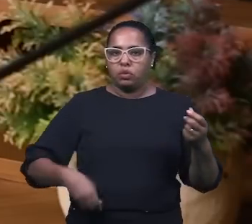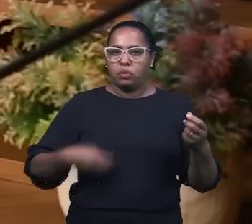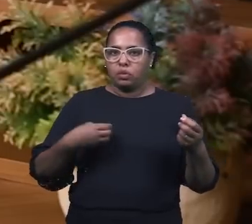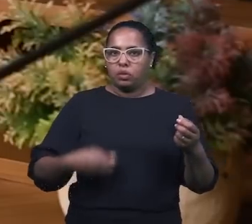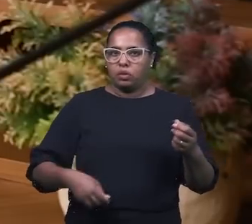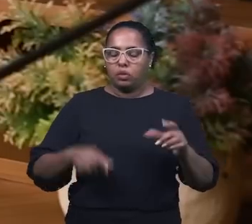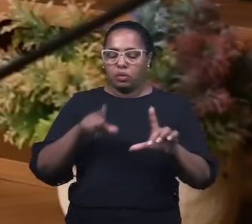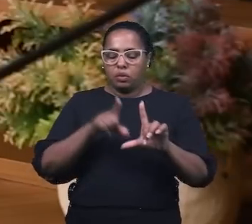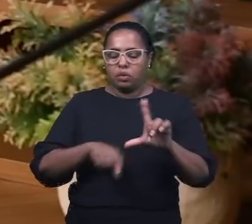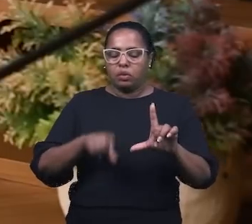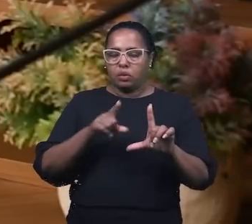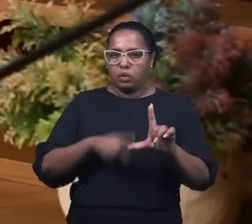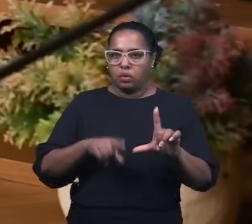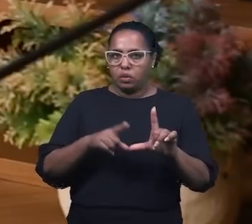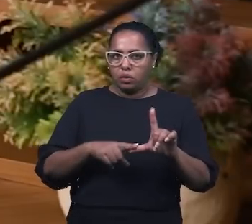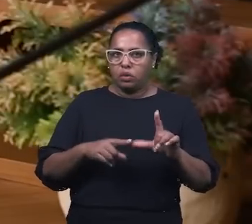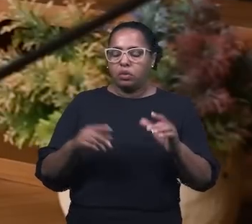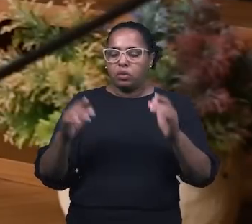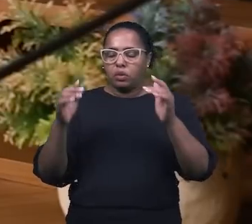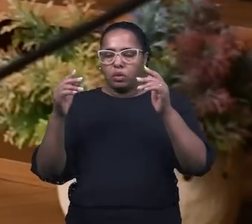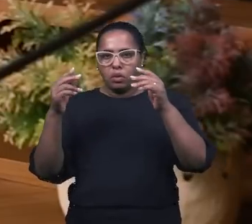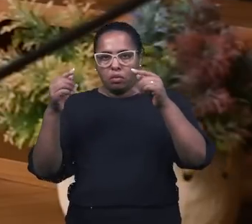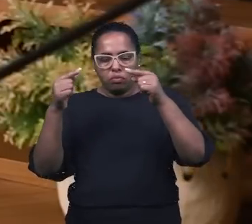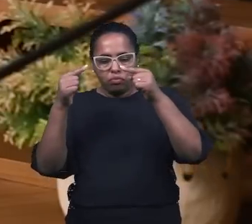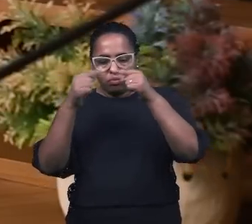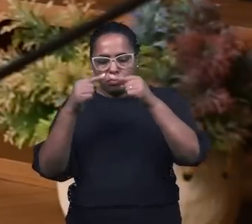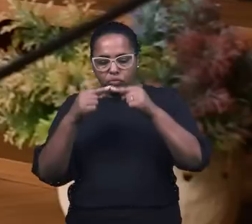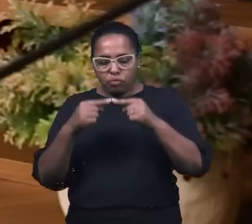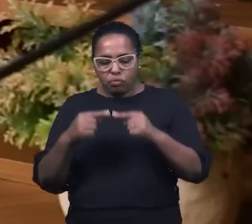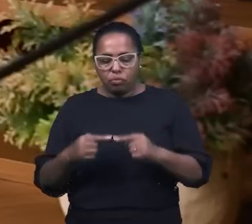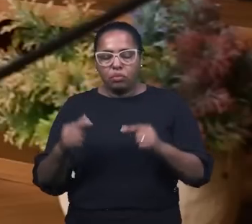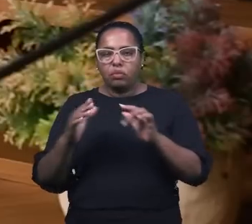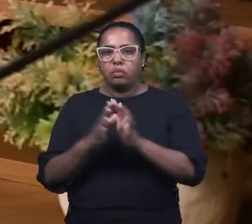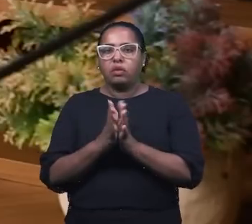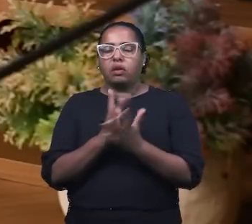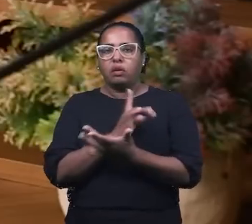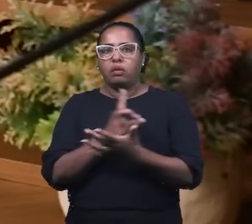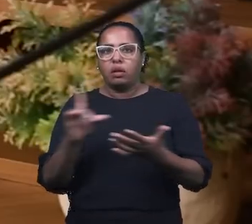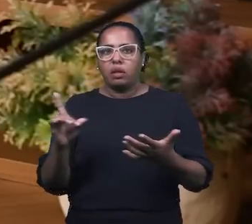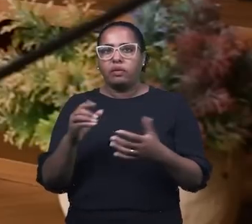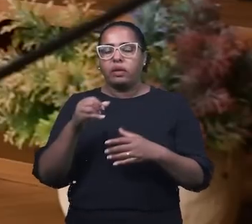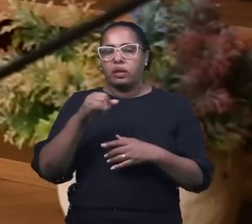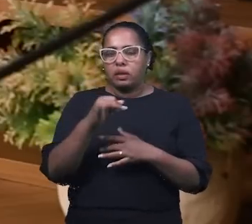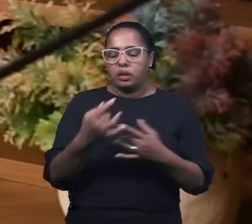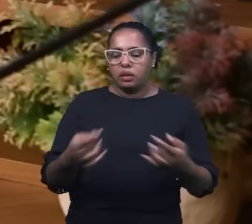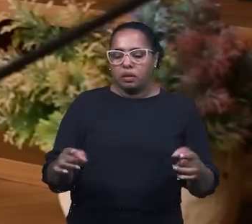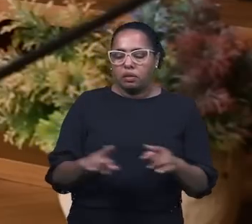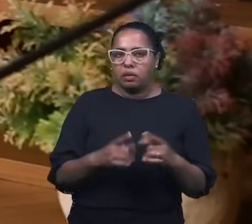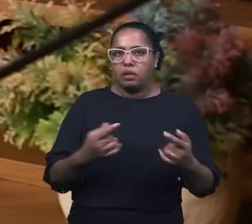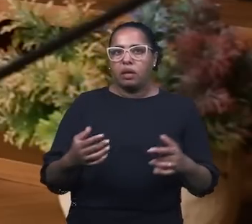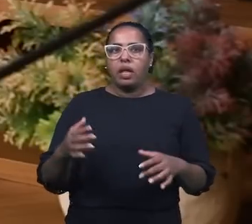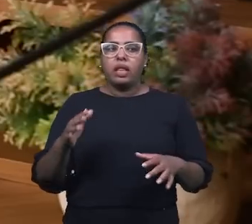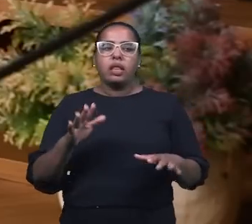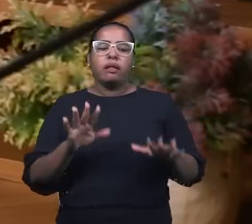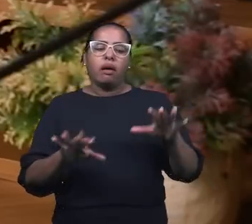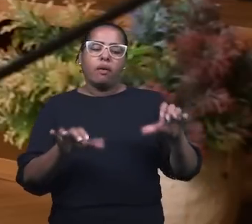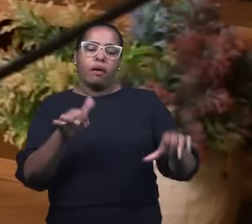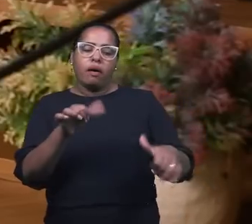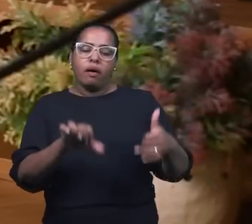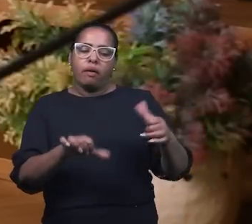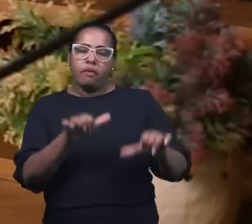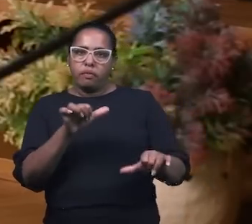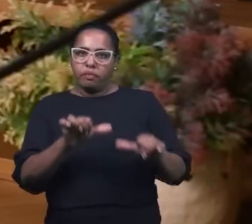se o louvor, a letra do louvor é coerente com a palavra, se a música, né, vai fazer uma